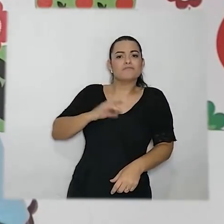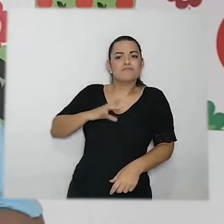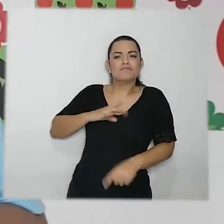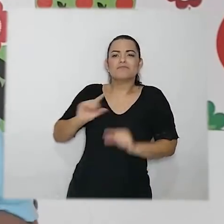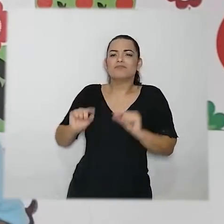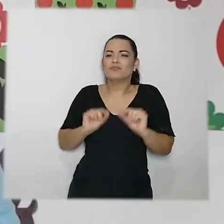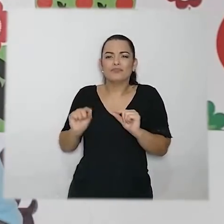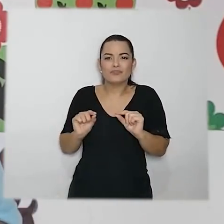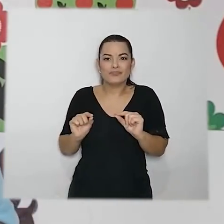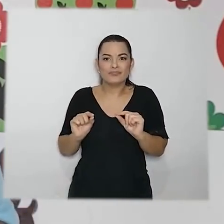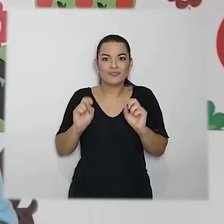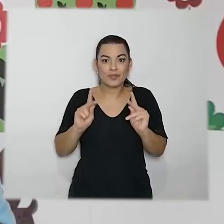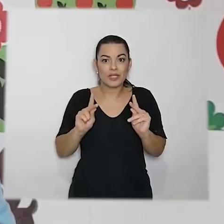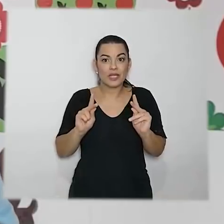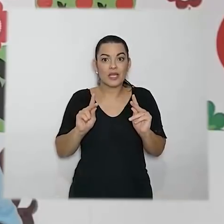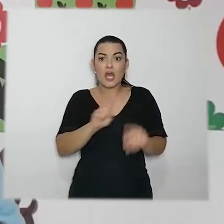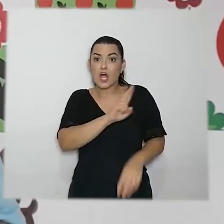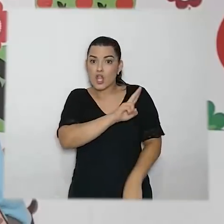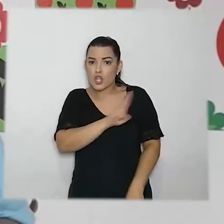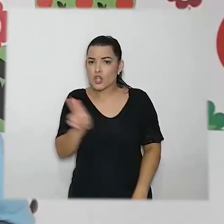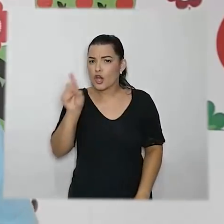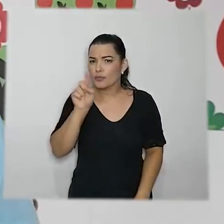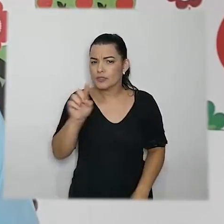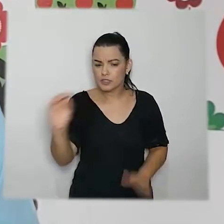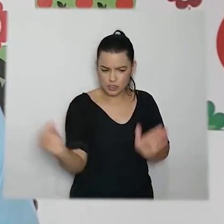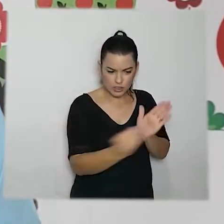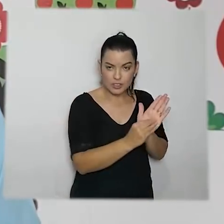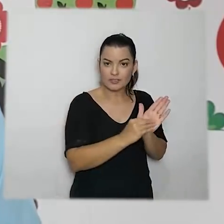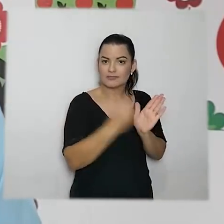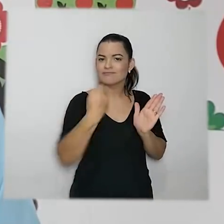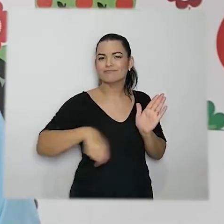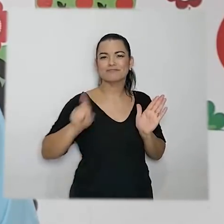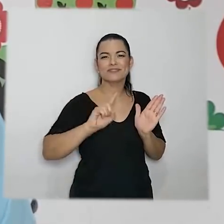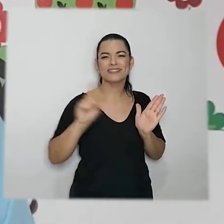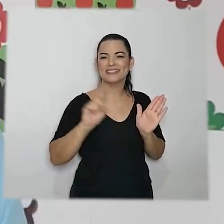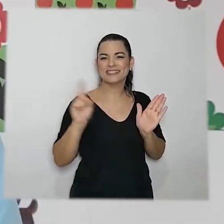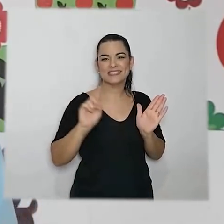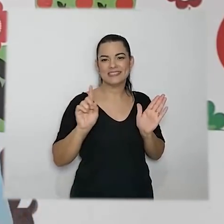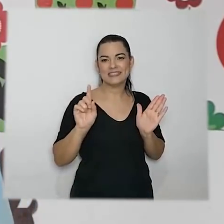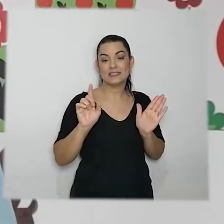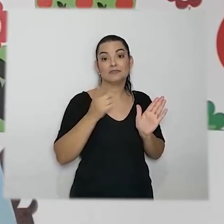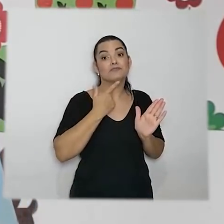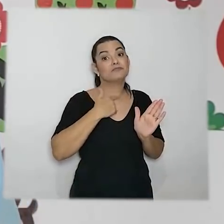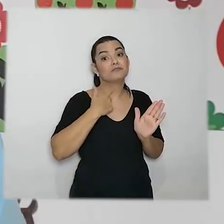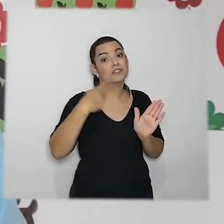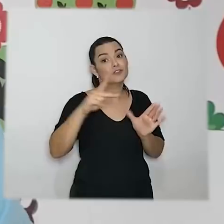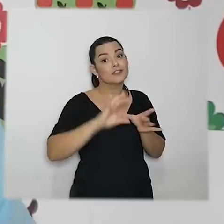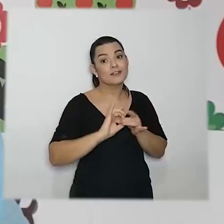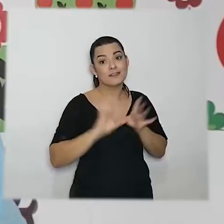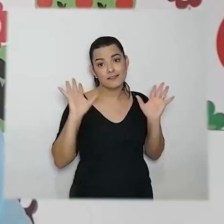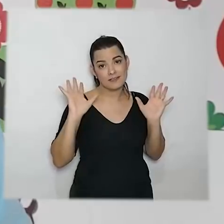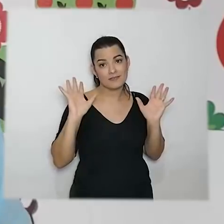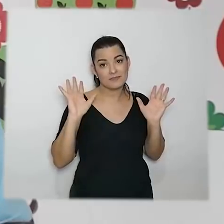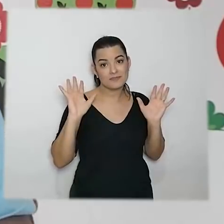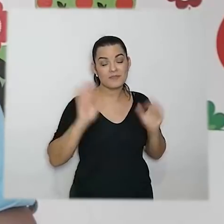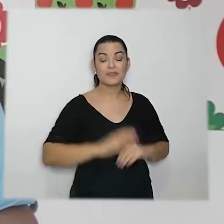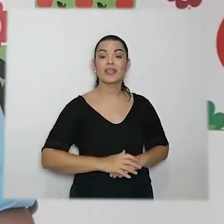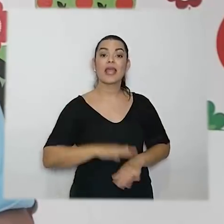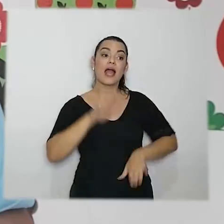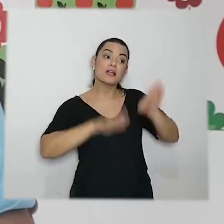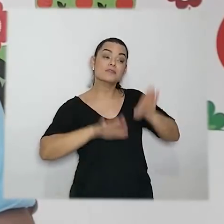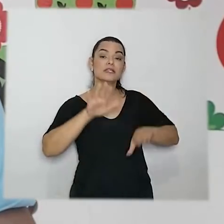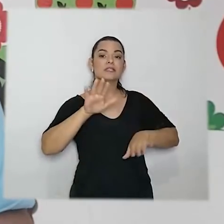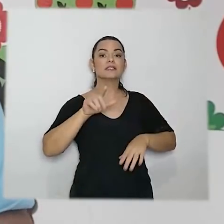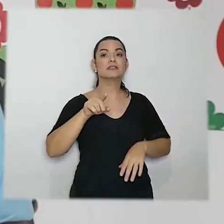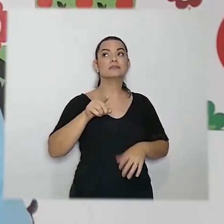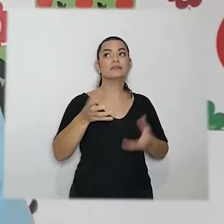bom? Você não precisa se identificar, é opcional. Porque às vezes você quer